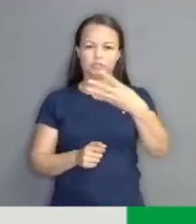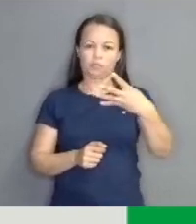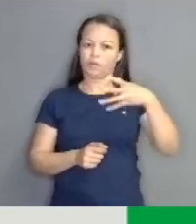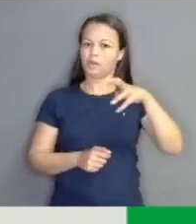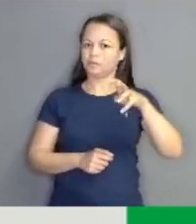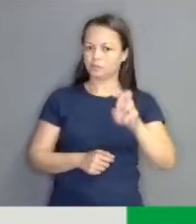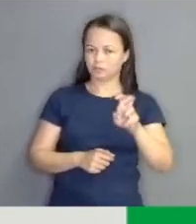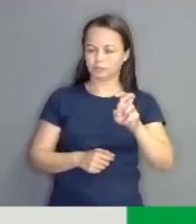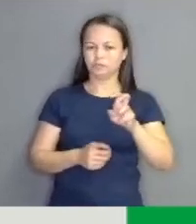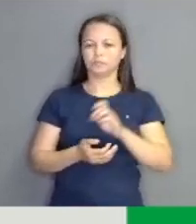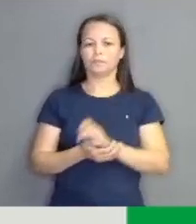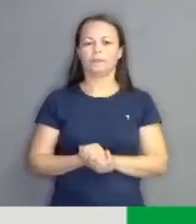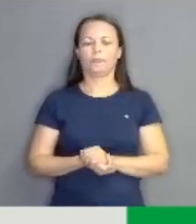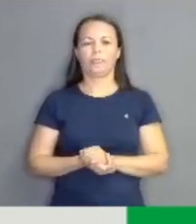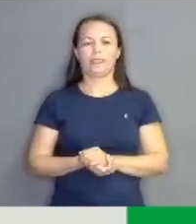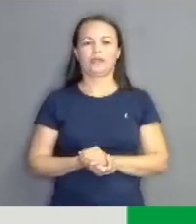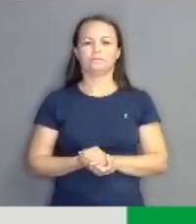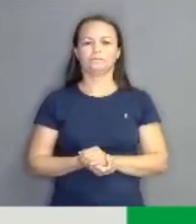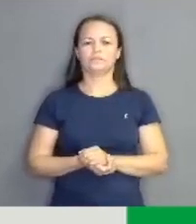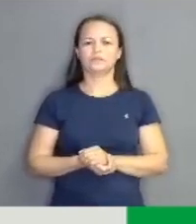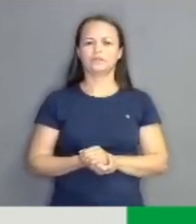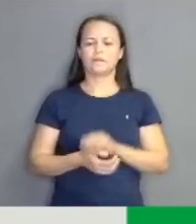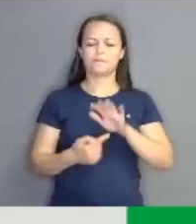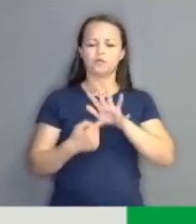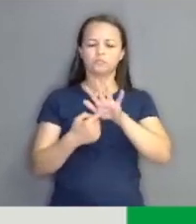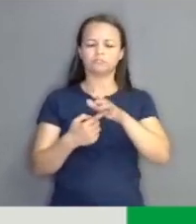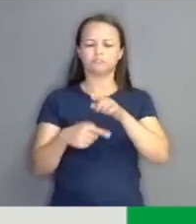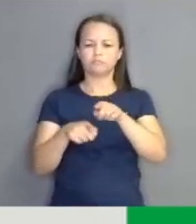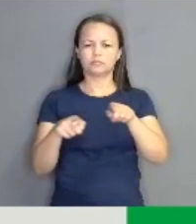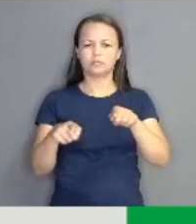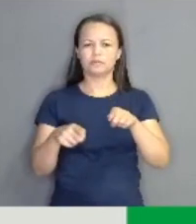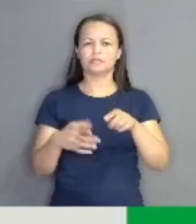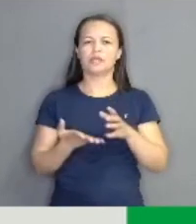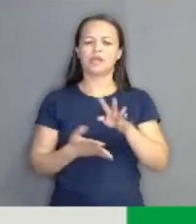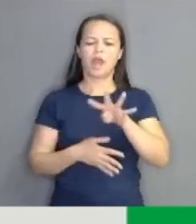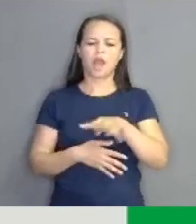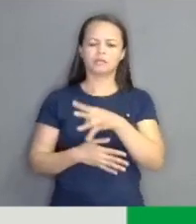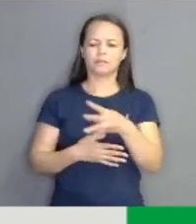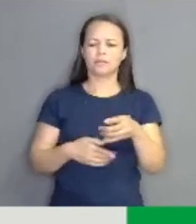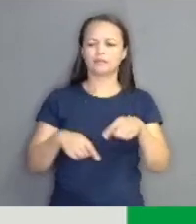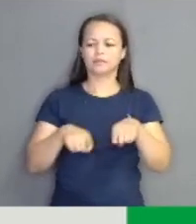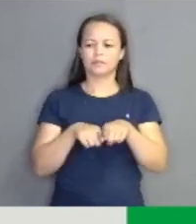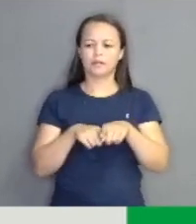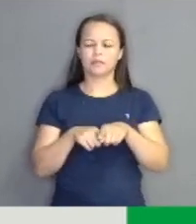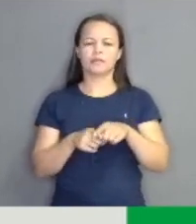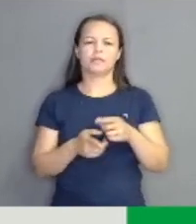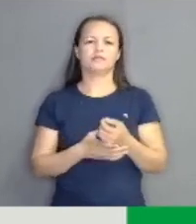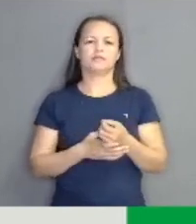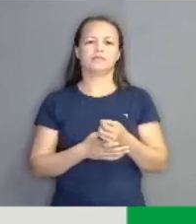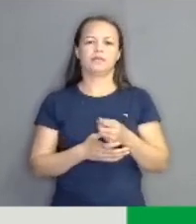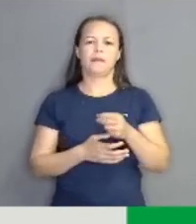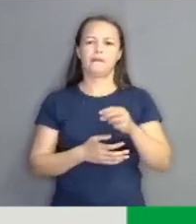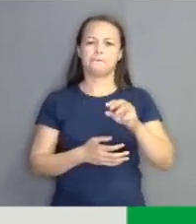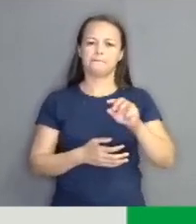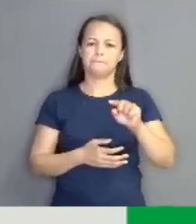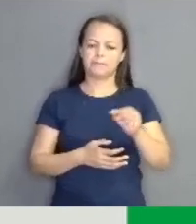18,345. Aqui eu trouxe, ó, como se fosse aquela tabelinha. Milésimos,